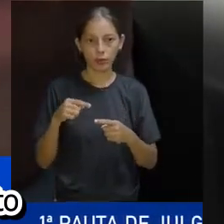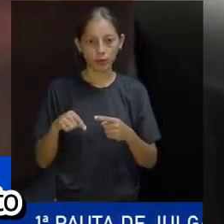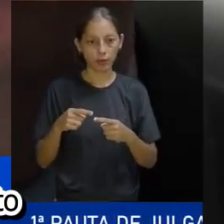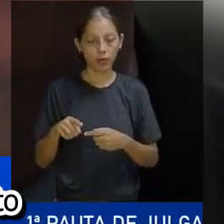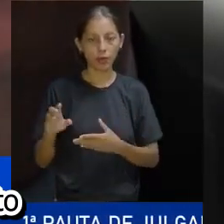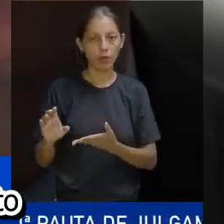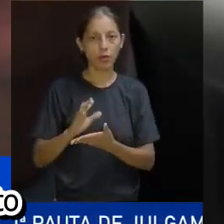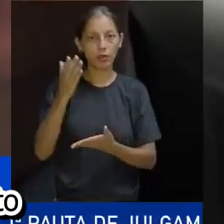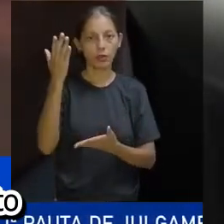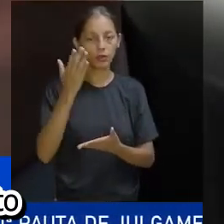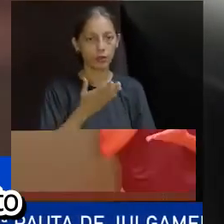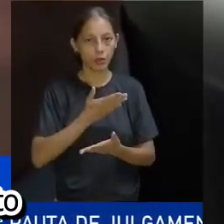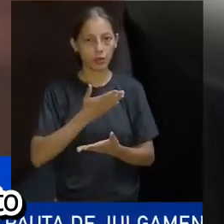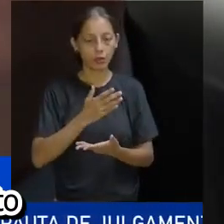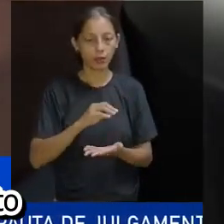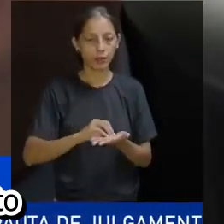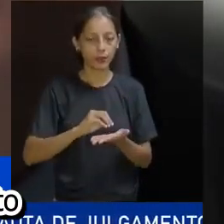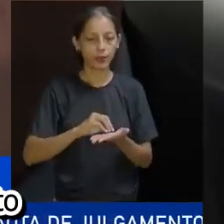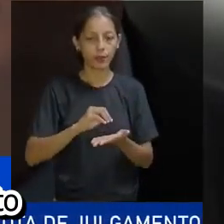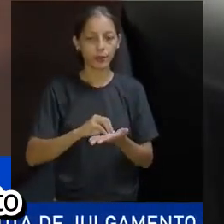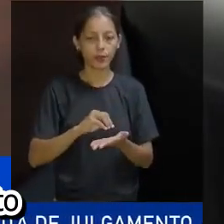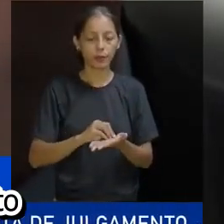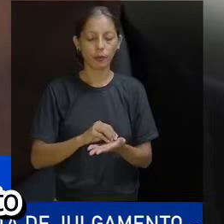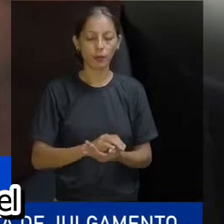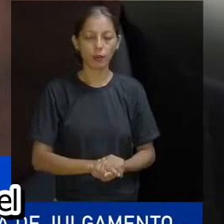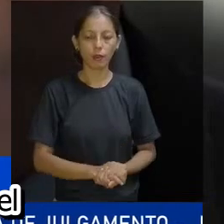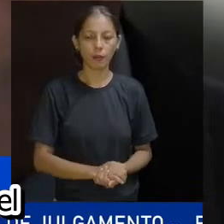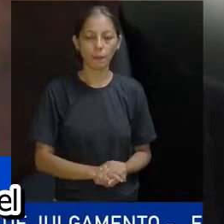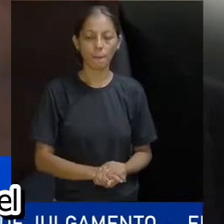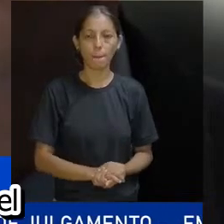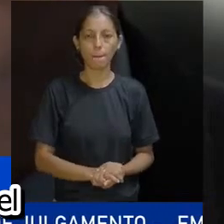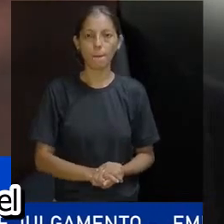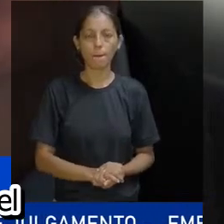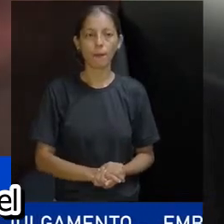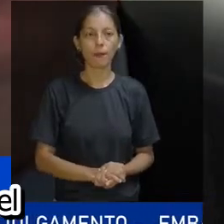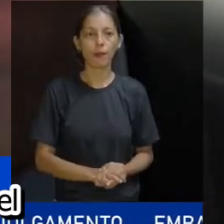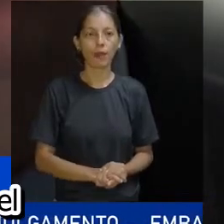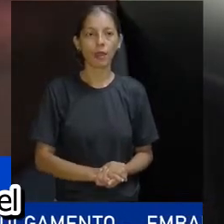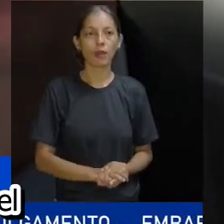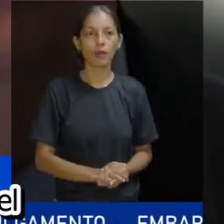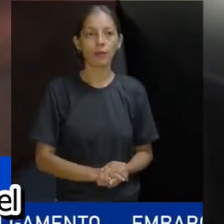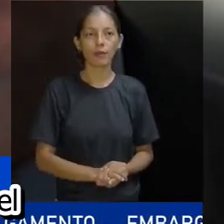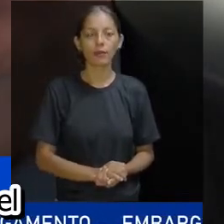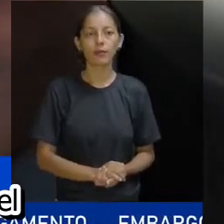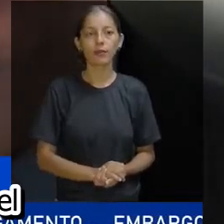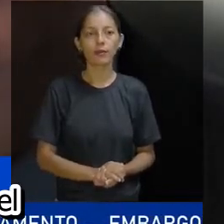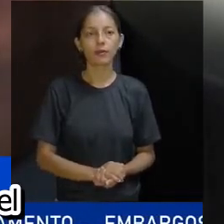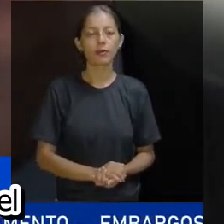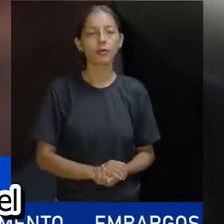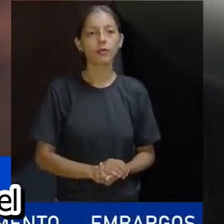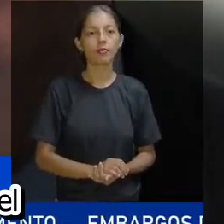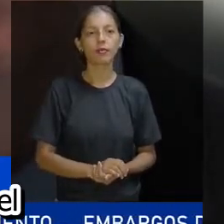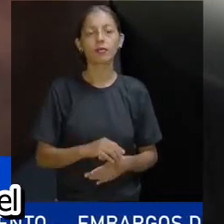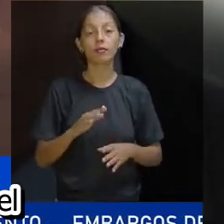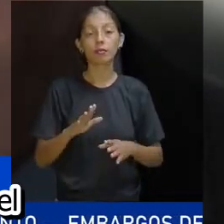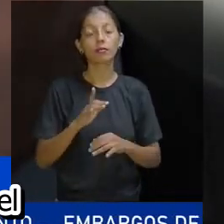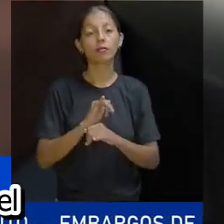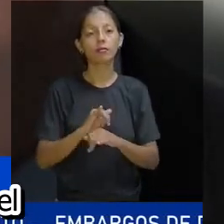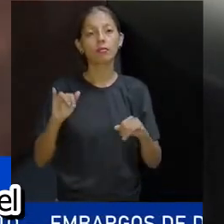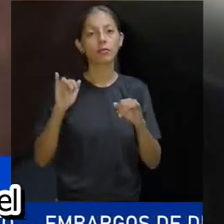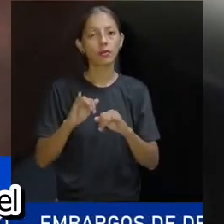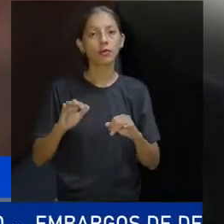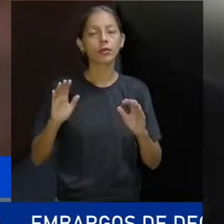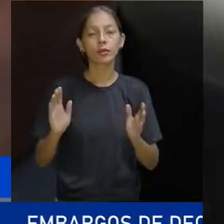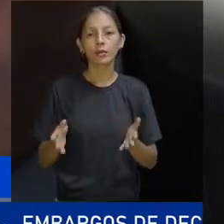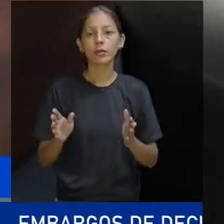Especial de Financiamento de Campanhas que, pelo que se tem notícia, foi devidamente repassado pelo PROS em nível nacional, do que dá conta a